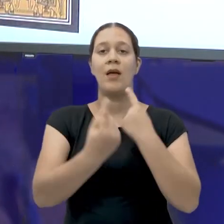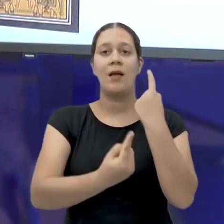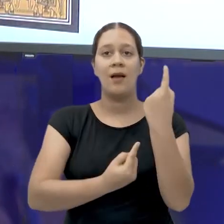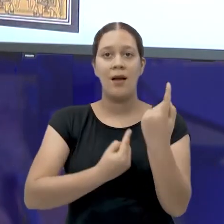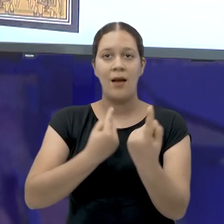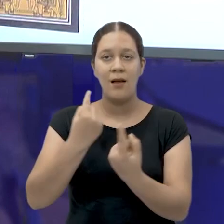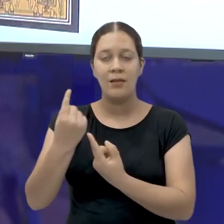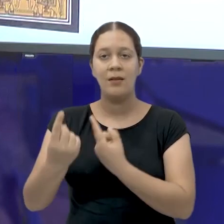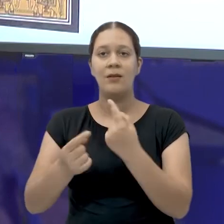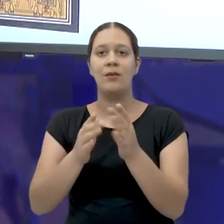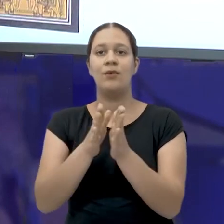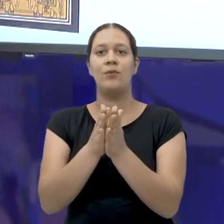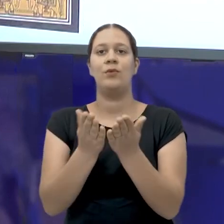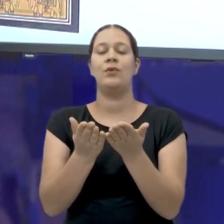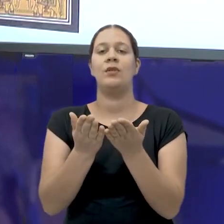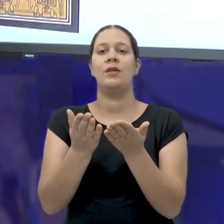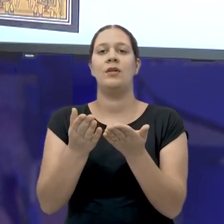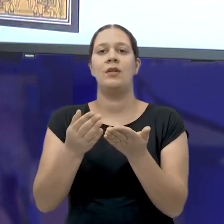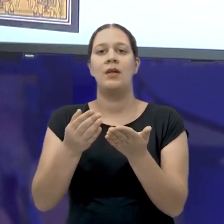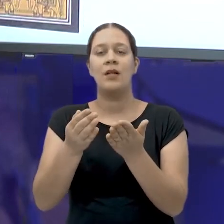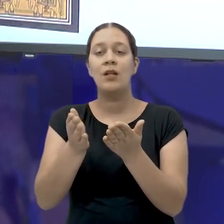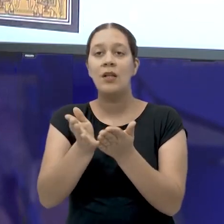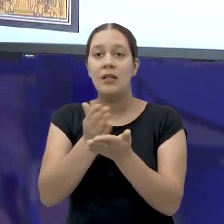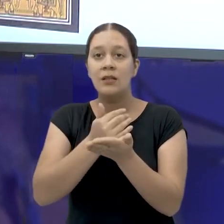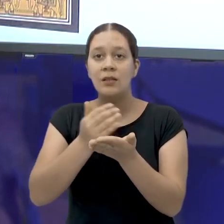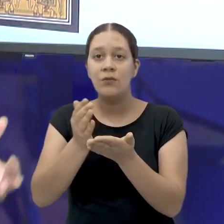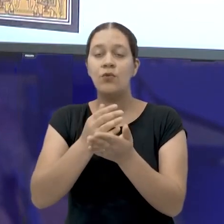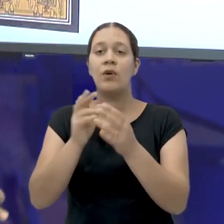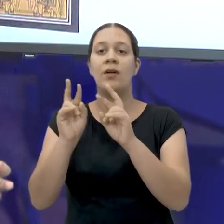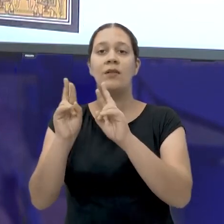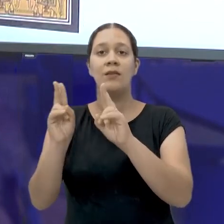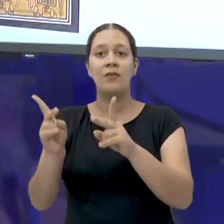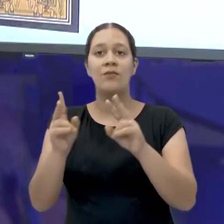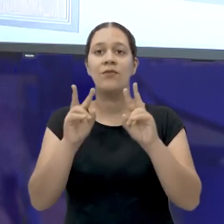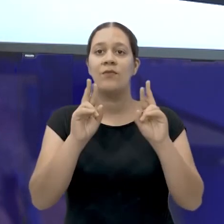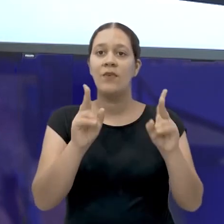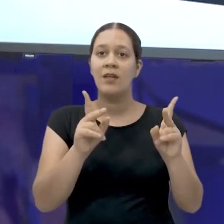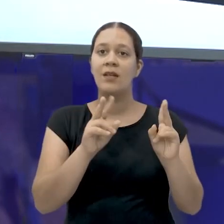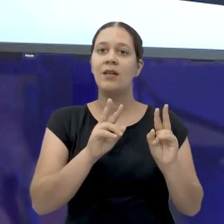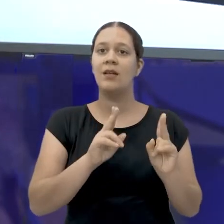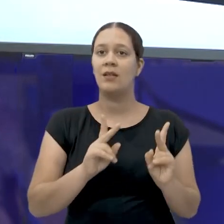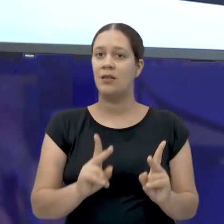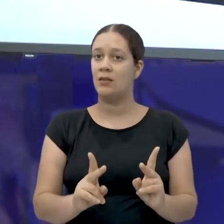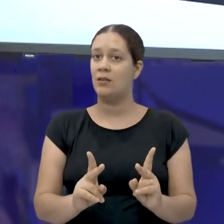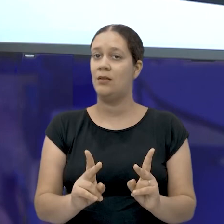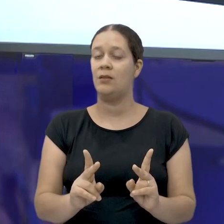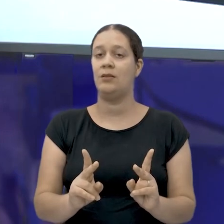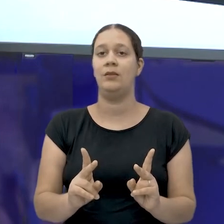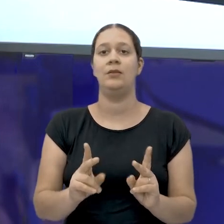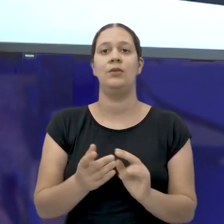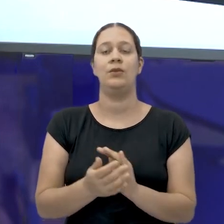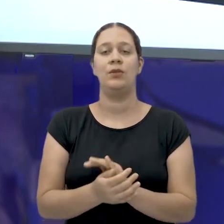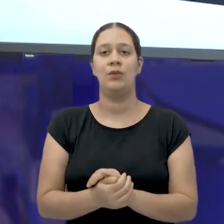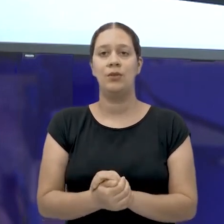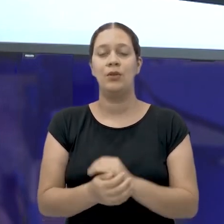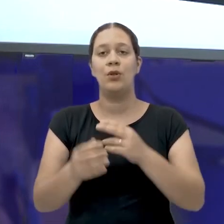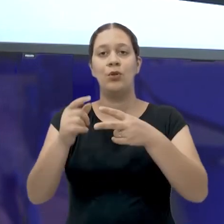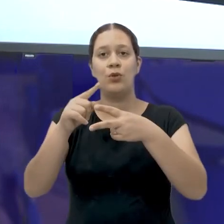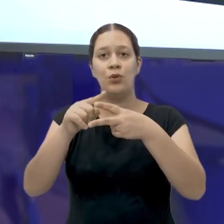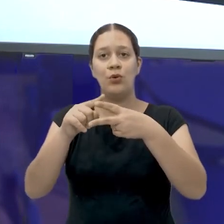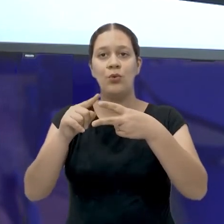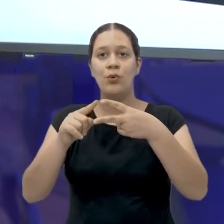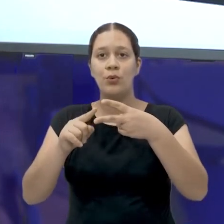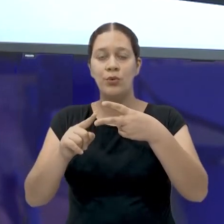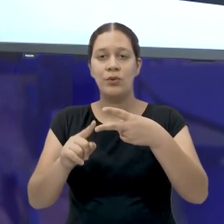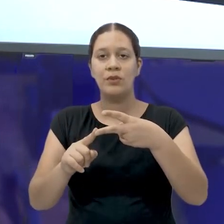livro atende um público religioso, uma expressão religiosa diferente. E aí temos dois outros, né, que